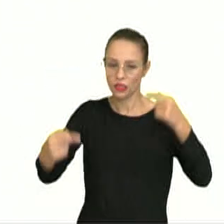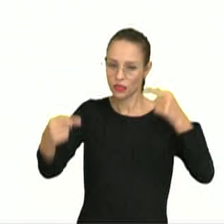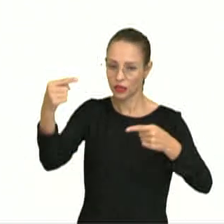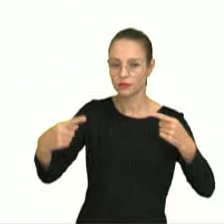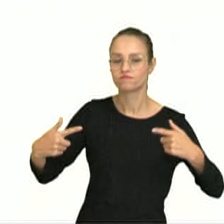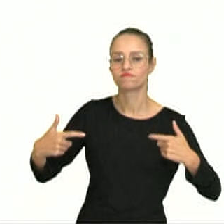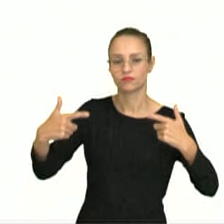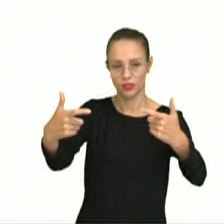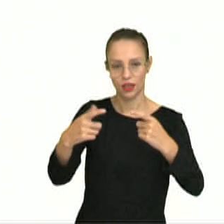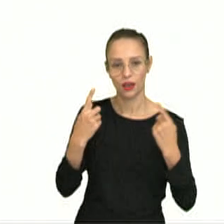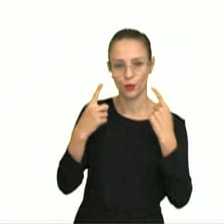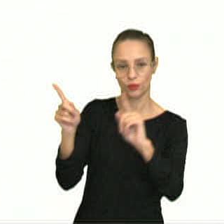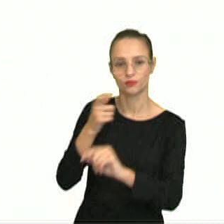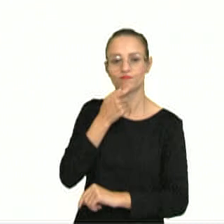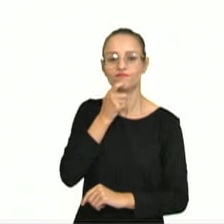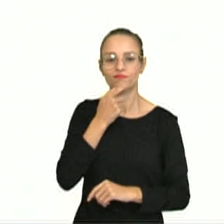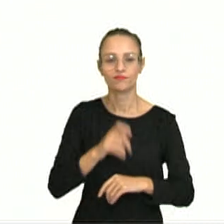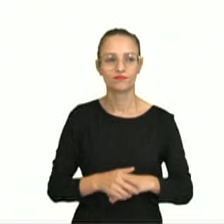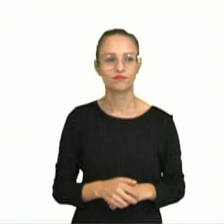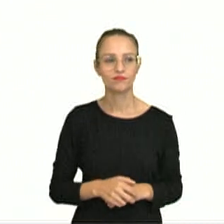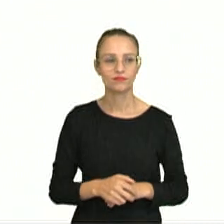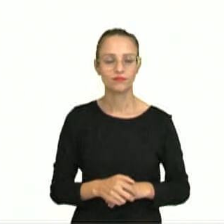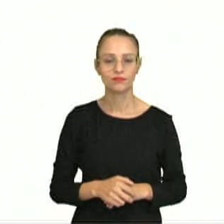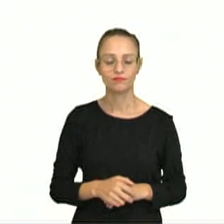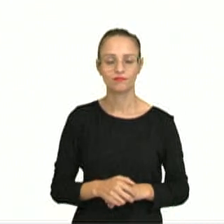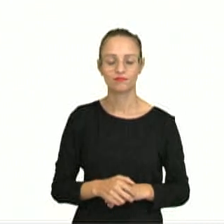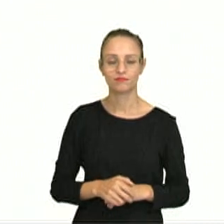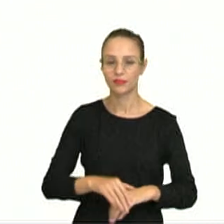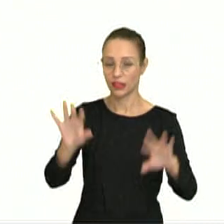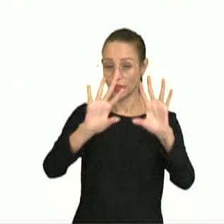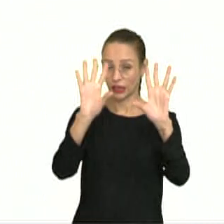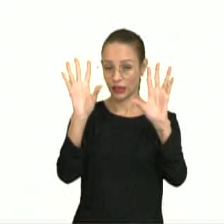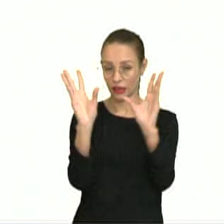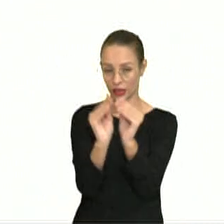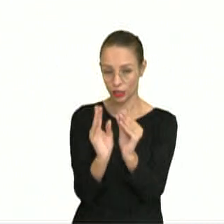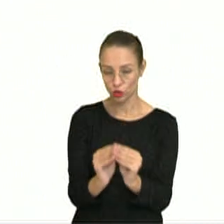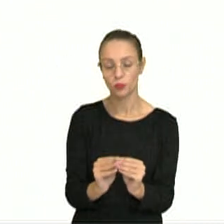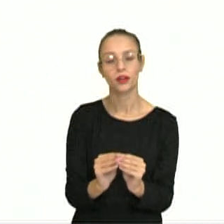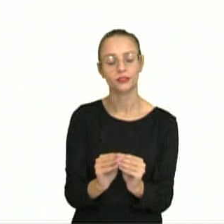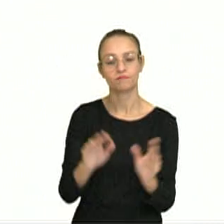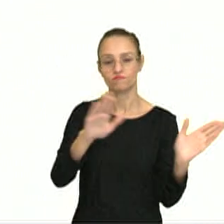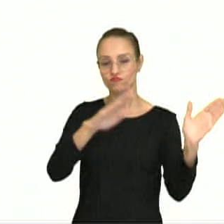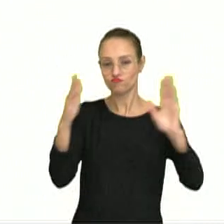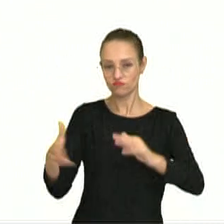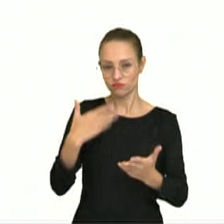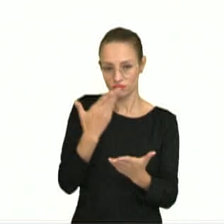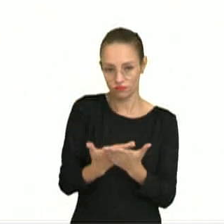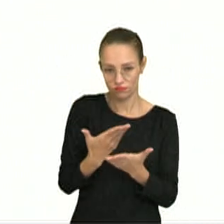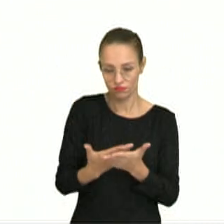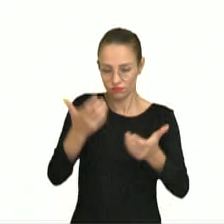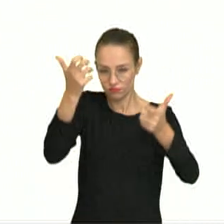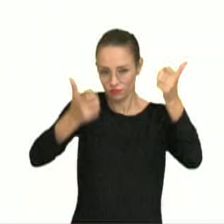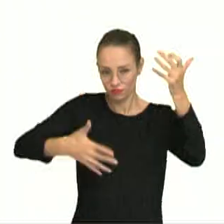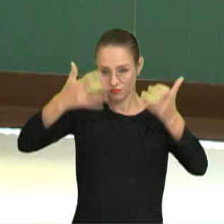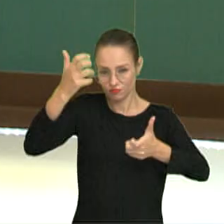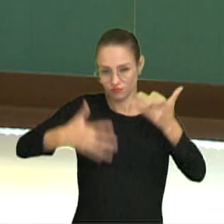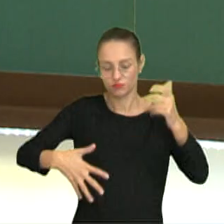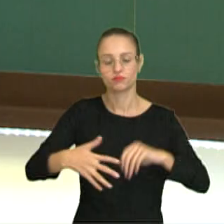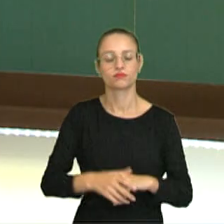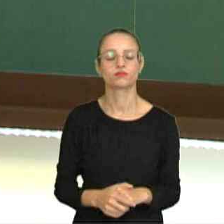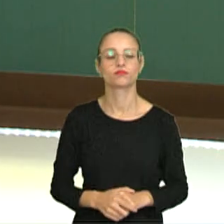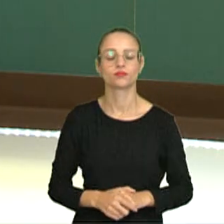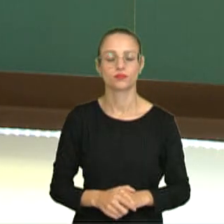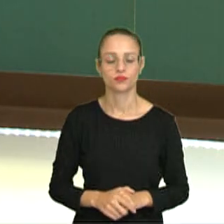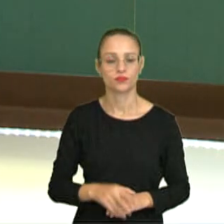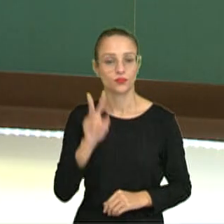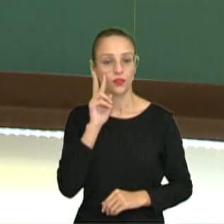metrópole. Então, vamos para a nossa retomada, vamos concluir todo esse pensamento que a gente teve hoje.